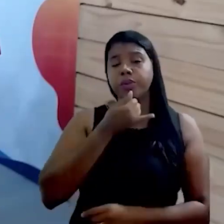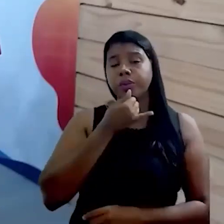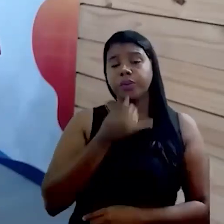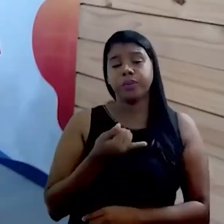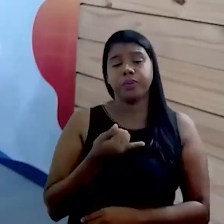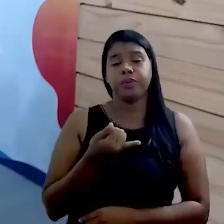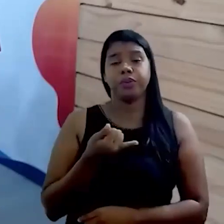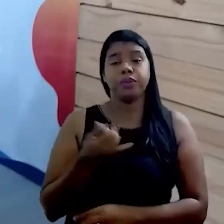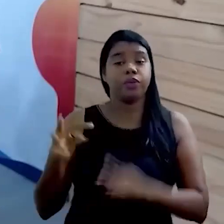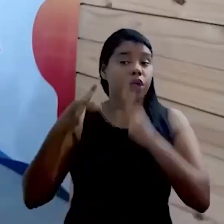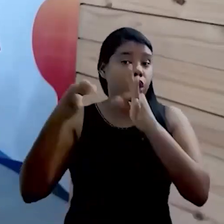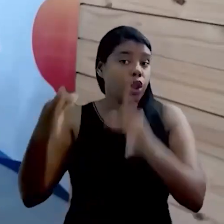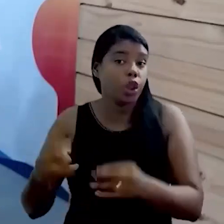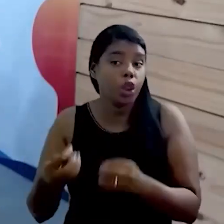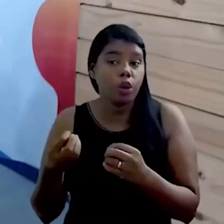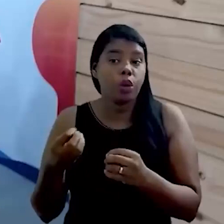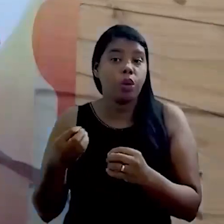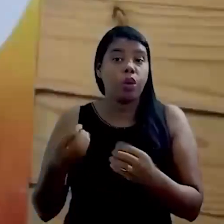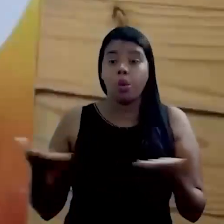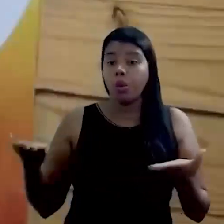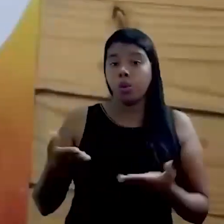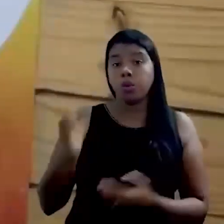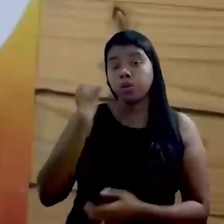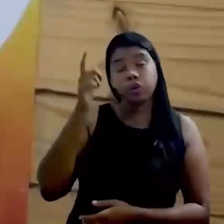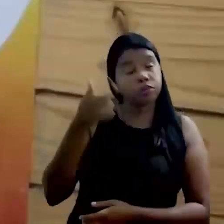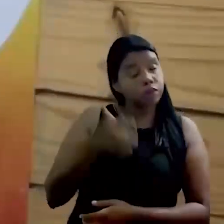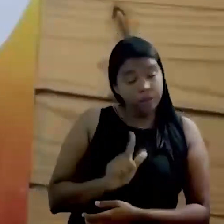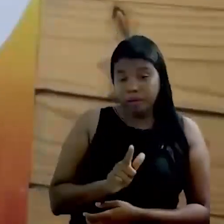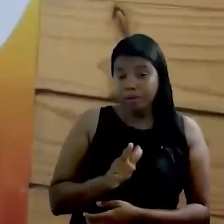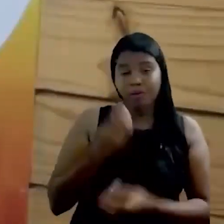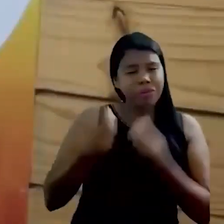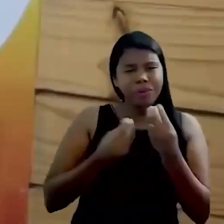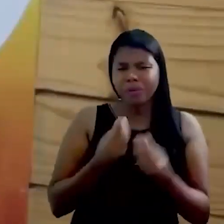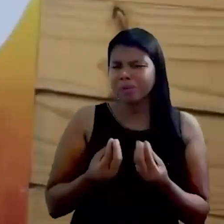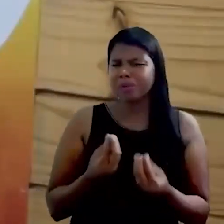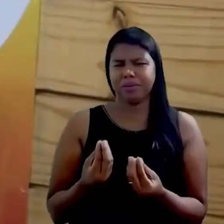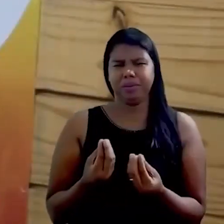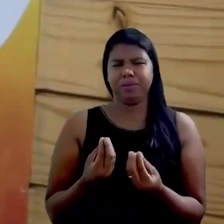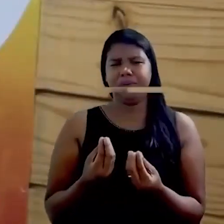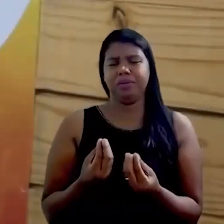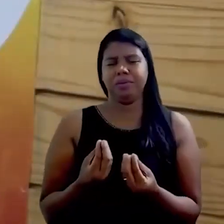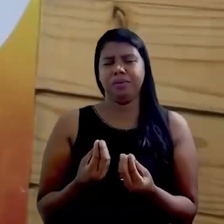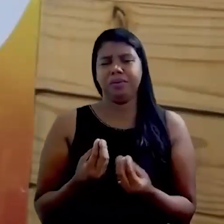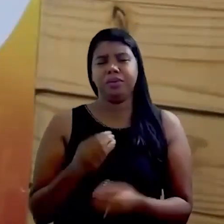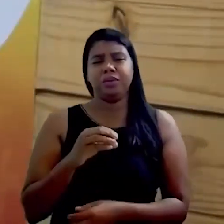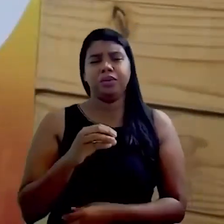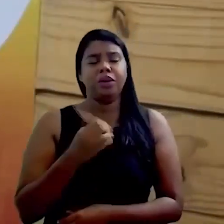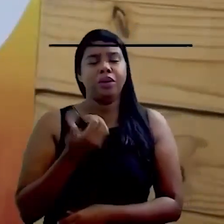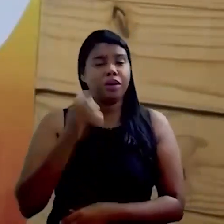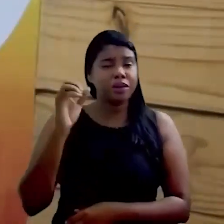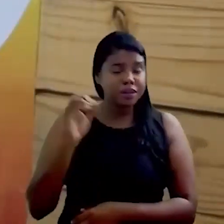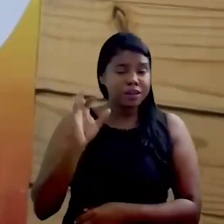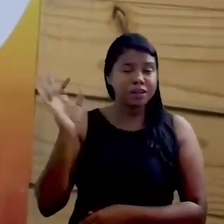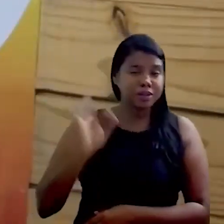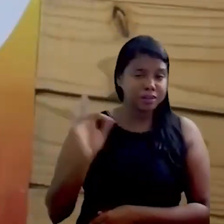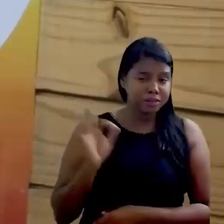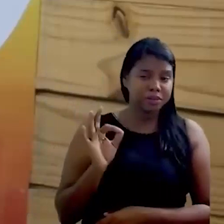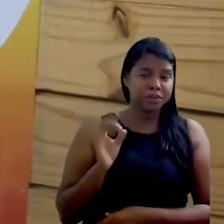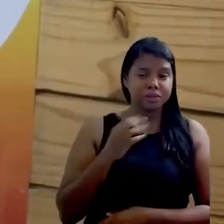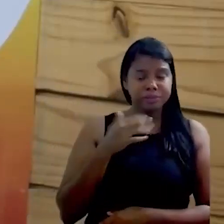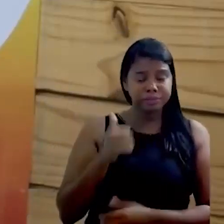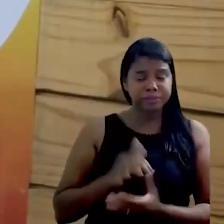que dar conta de tudo. Isso. Hoje, a gente descobre que não. Que dá 100% é Isso. suficiente, né, muitas